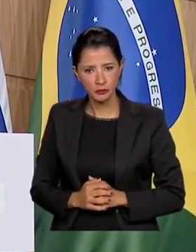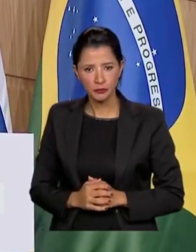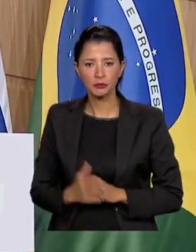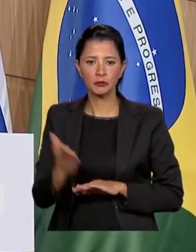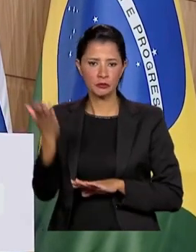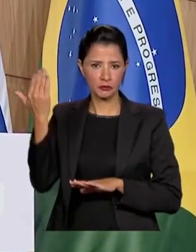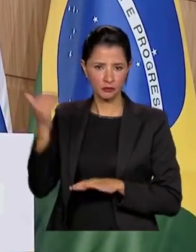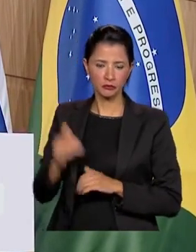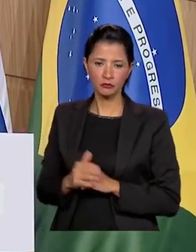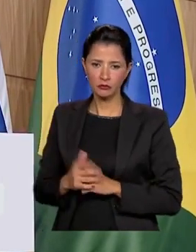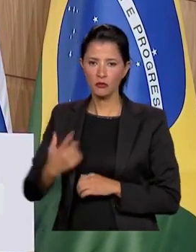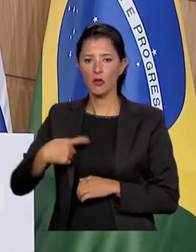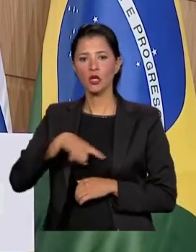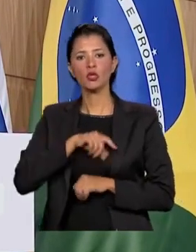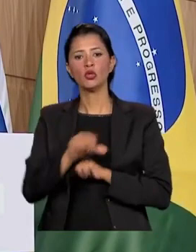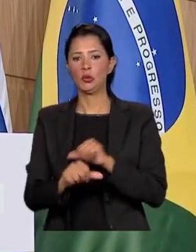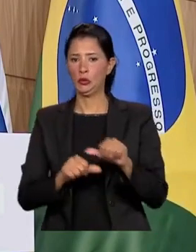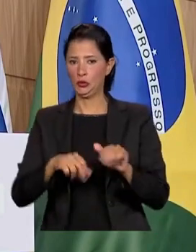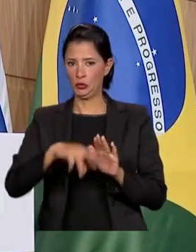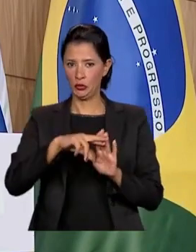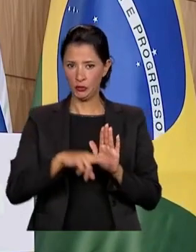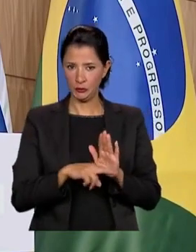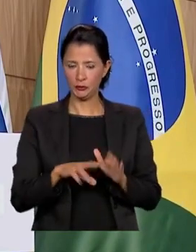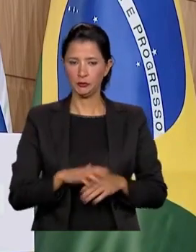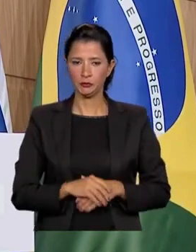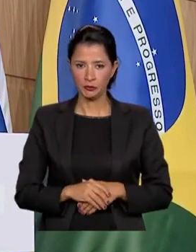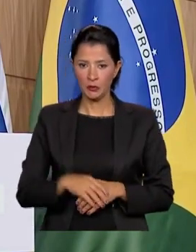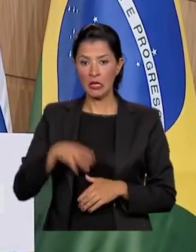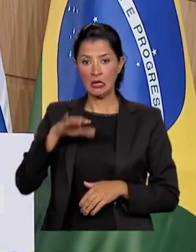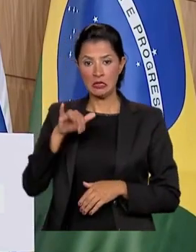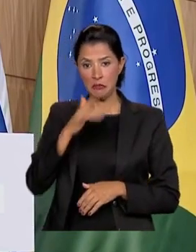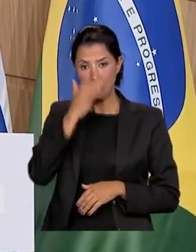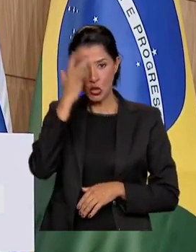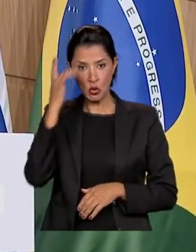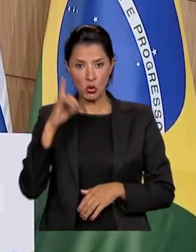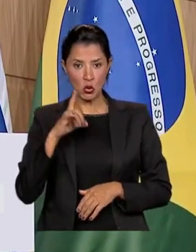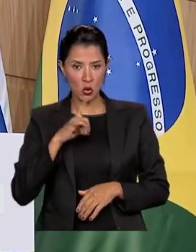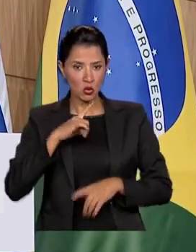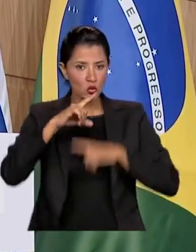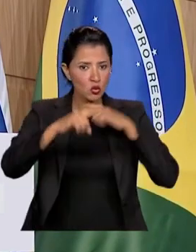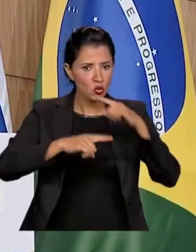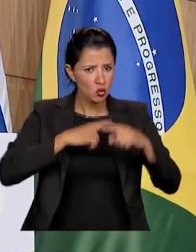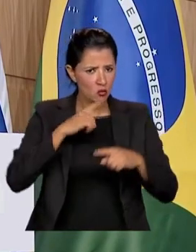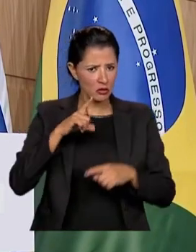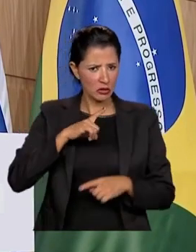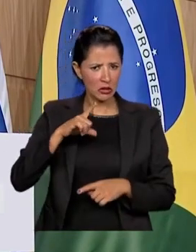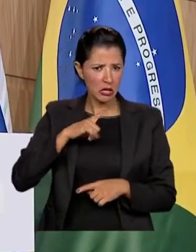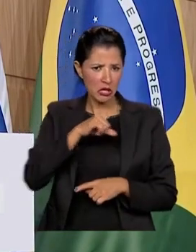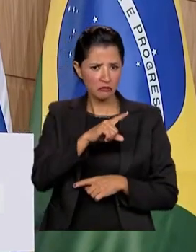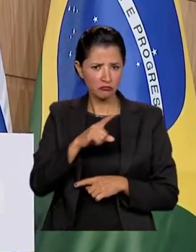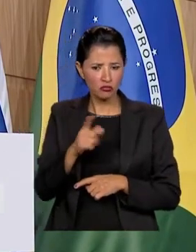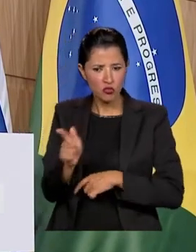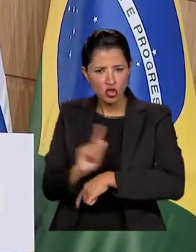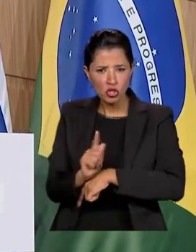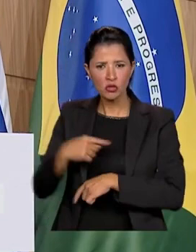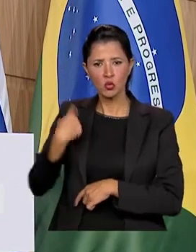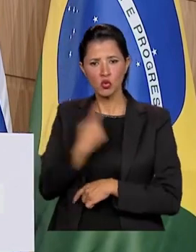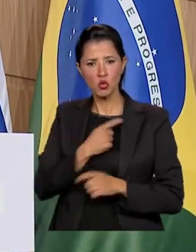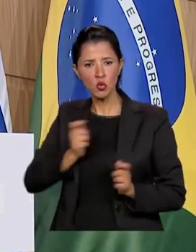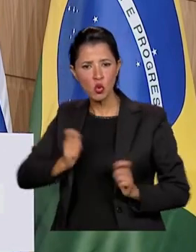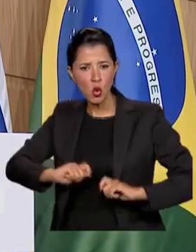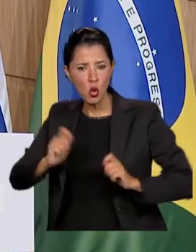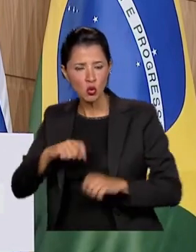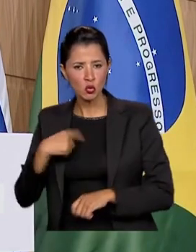Nós mudamos a regra. Se alguém tem dúvida da capacidade de gestão dos